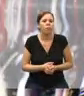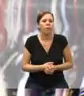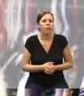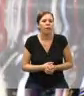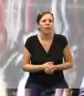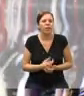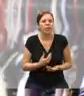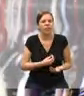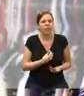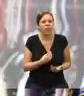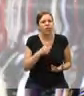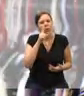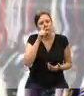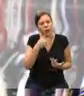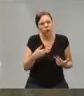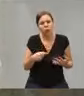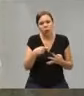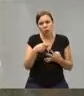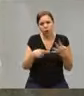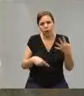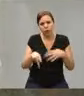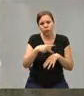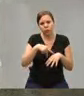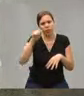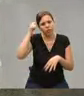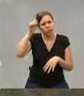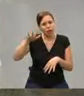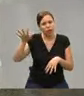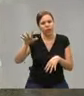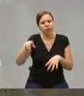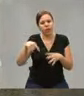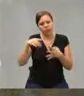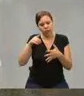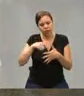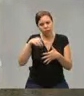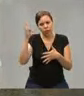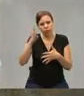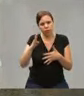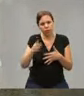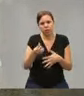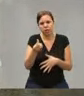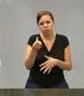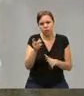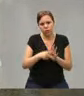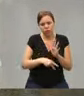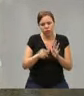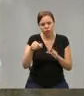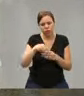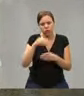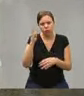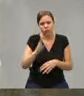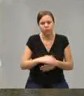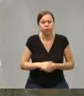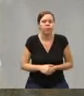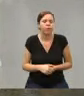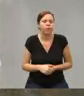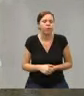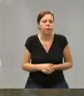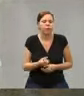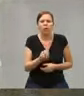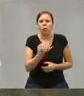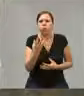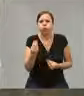de vulnerabilidade. Então são 4 países na África, além do Brasil, e mais 6 projetos aqui dentro do Brasil. E com